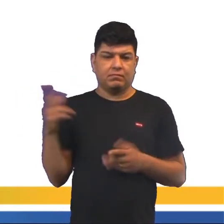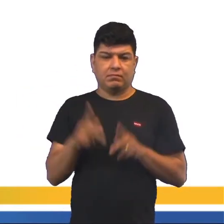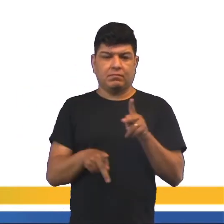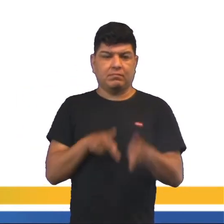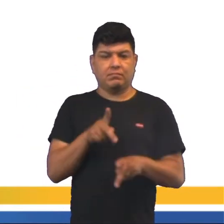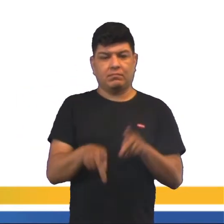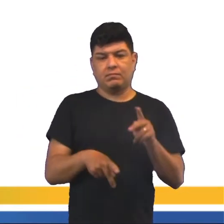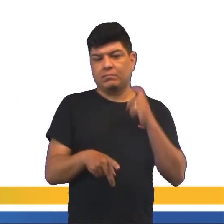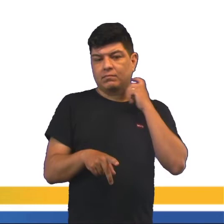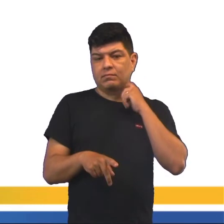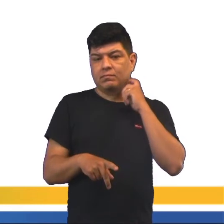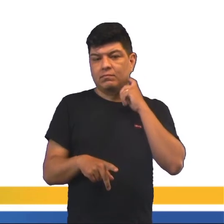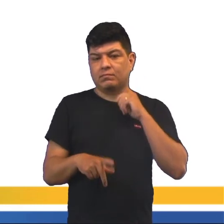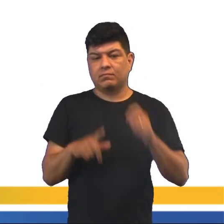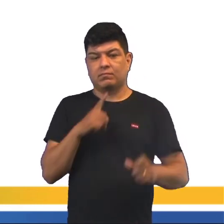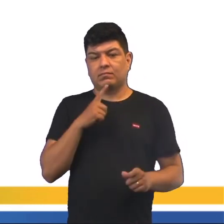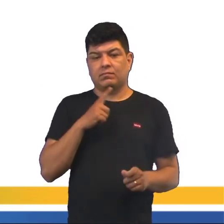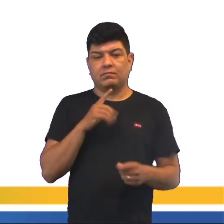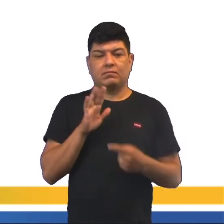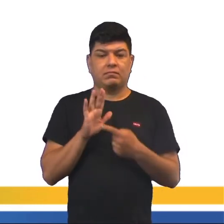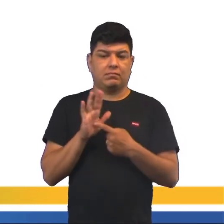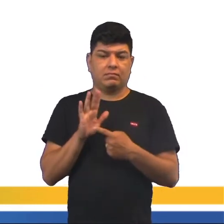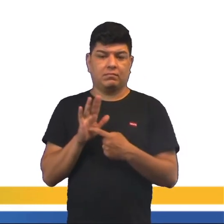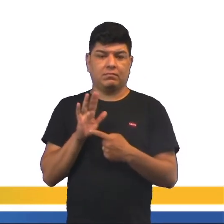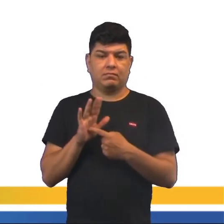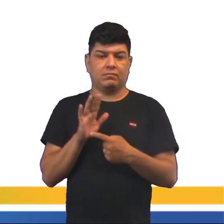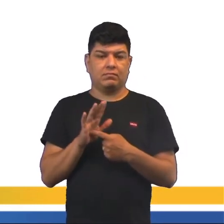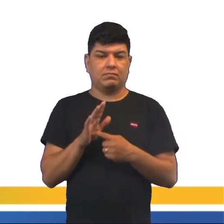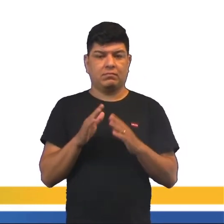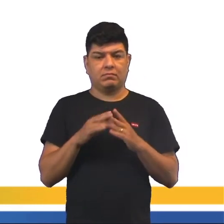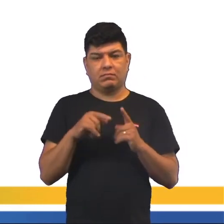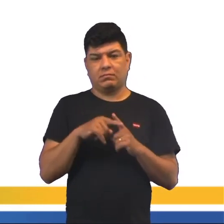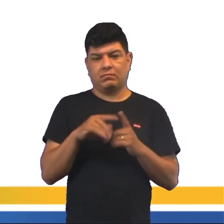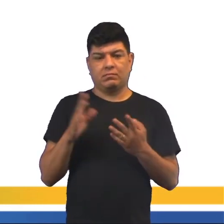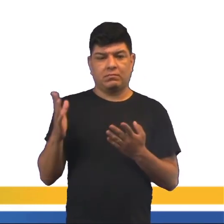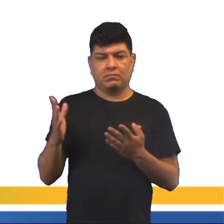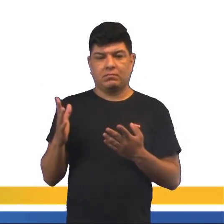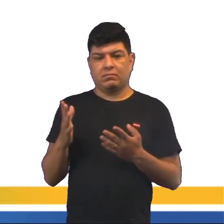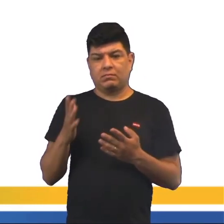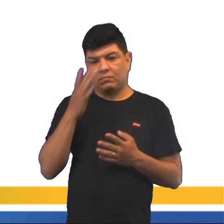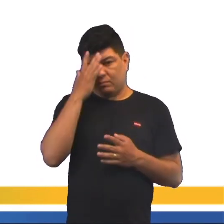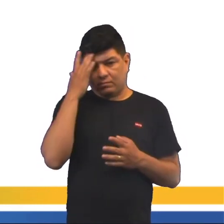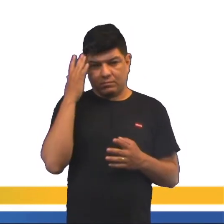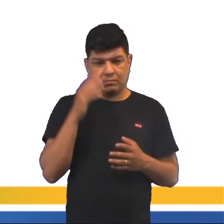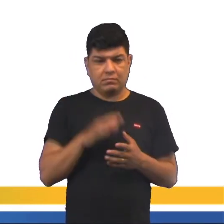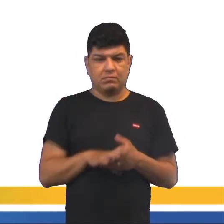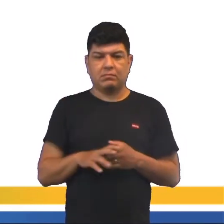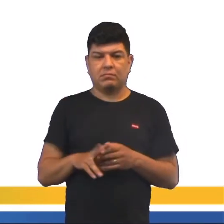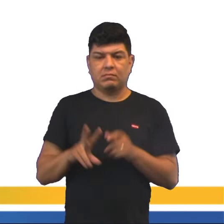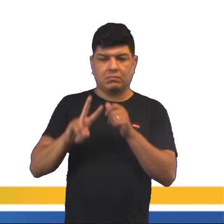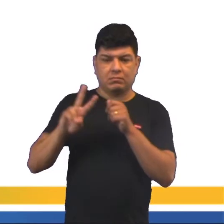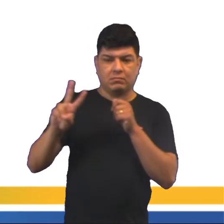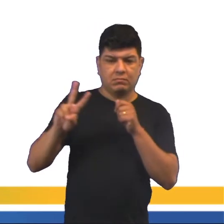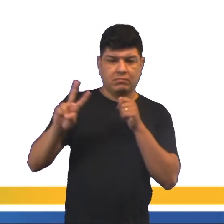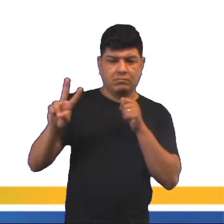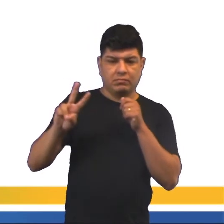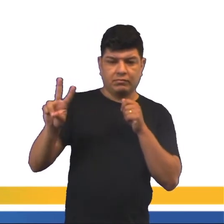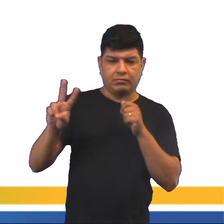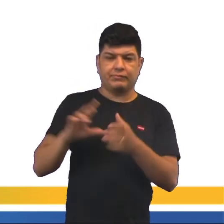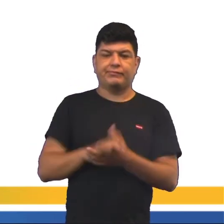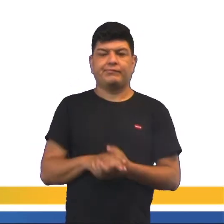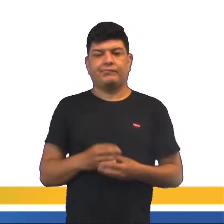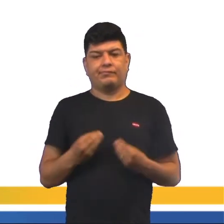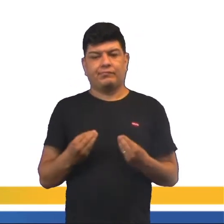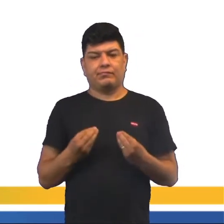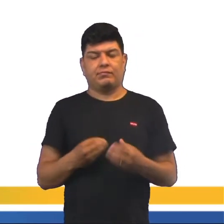população, né, a gente tem aí a representação de uma mesquita e o nativo lá iraquiano com estilingue na